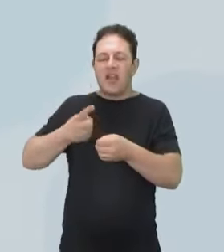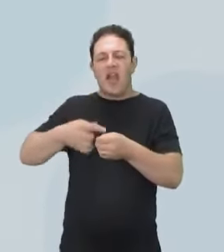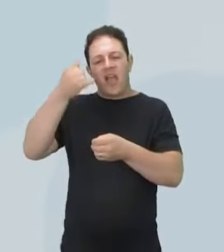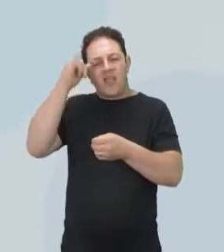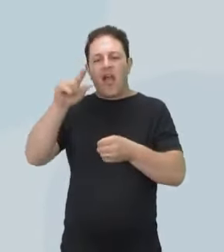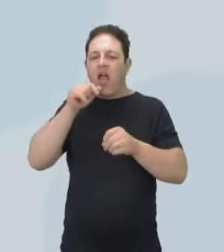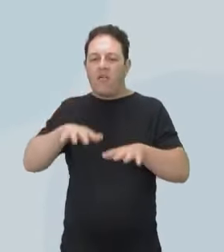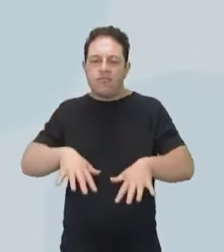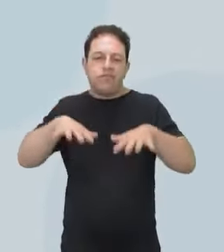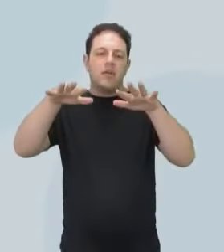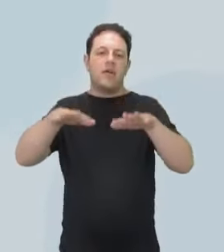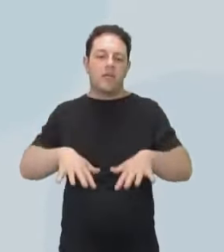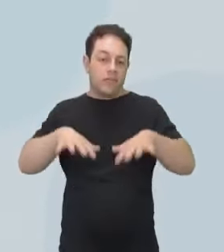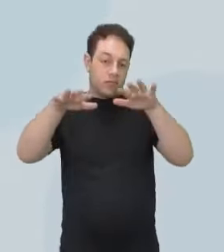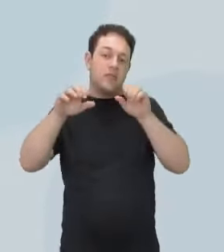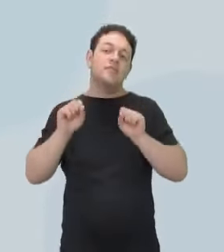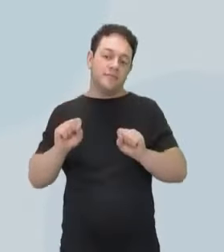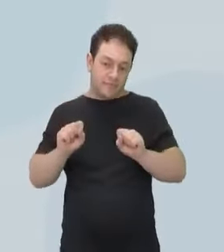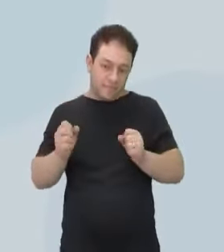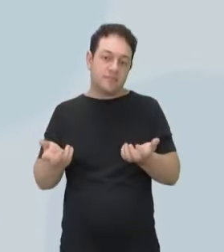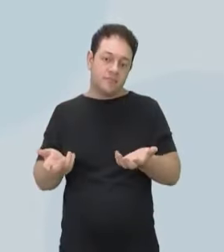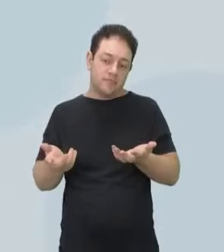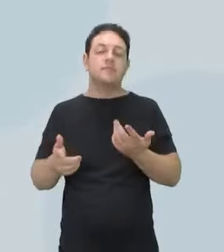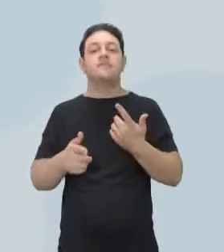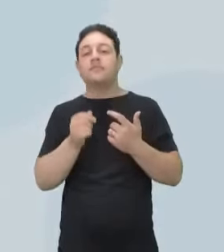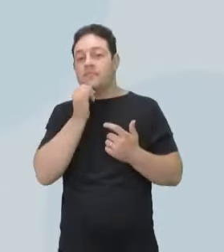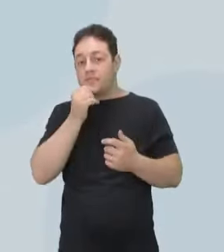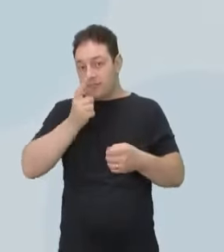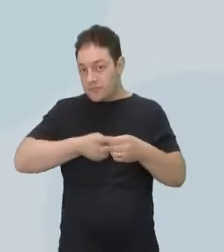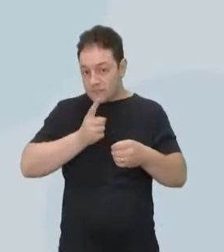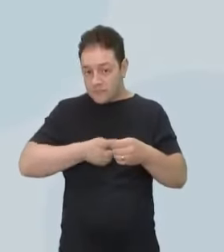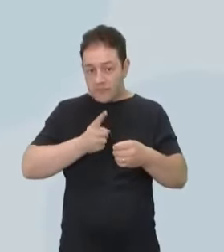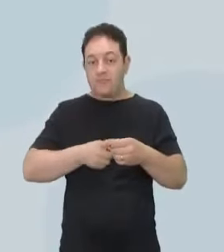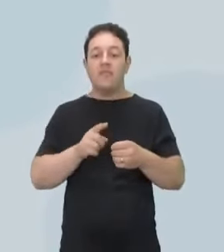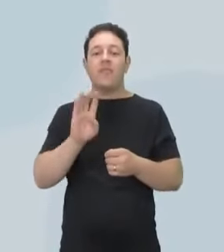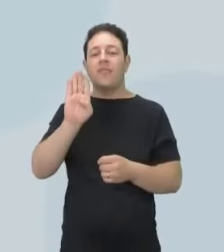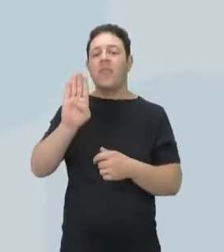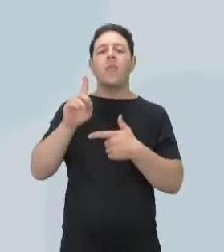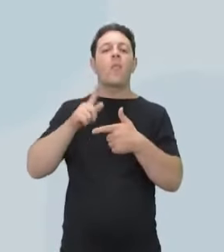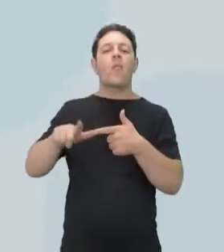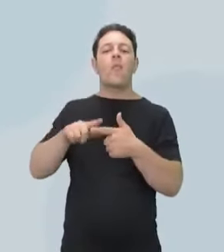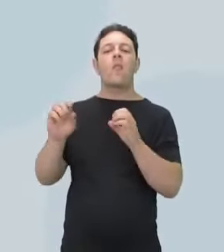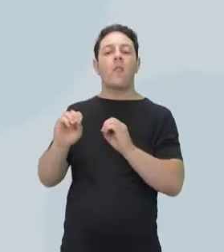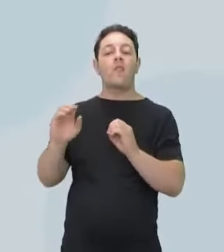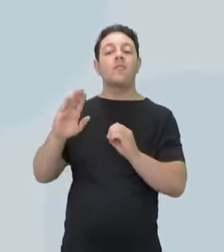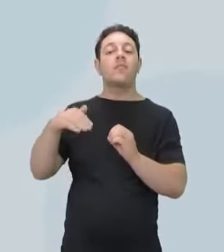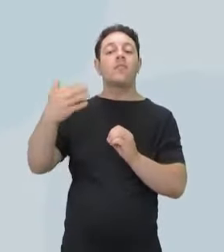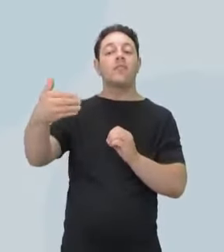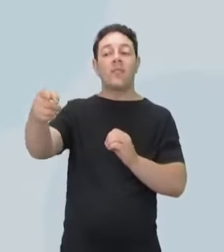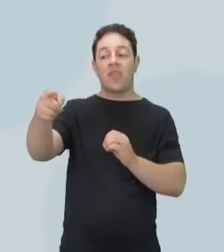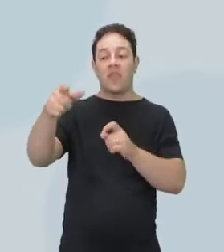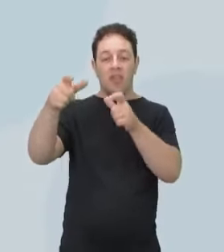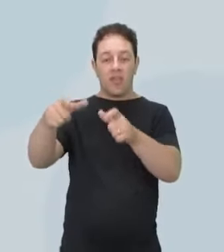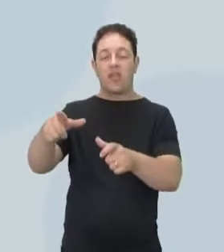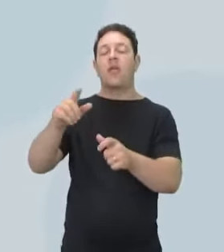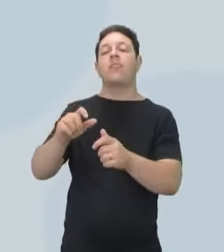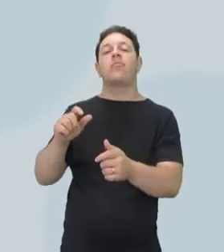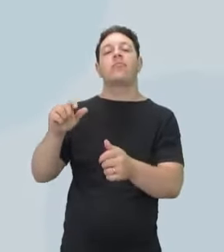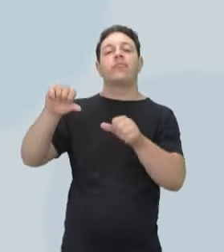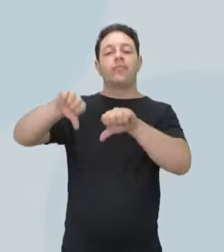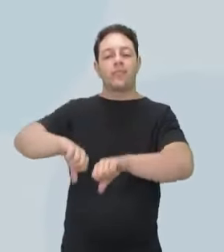atingida. Há uma grande possibilidade de que a cidade B, que não tinha problema, passe a ter problema, né,